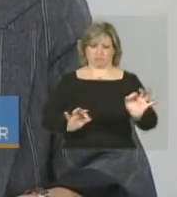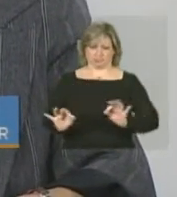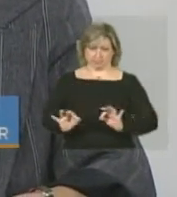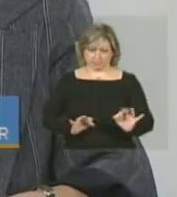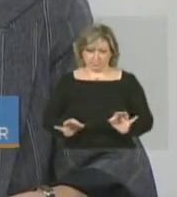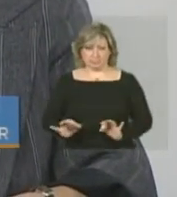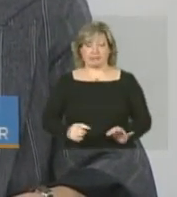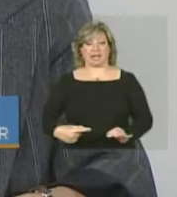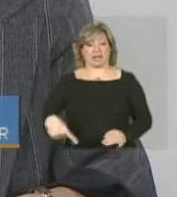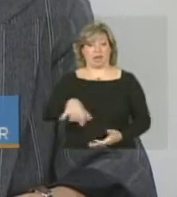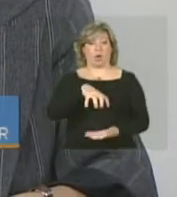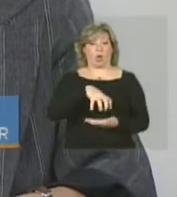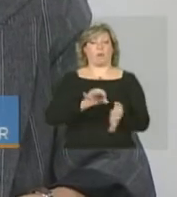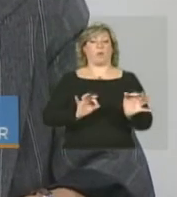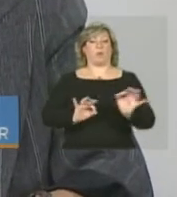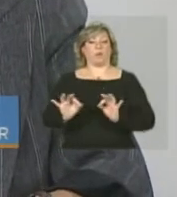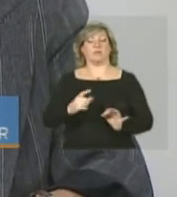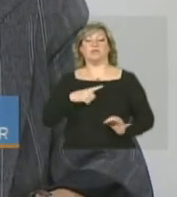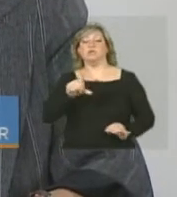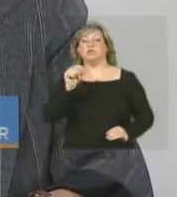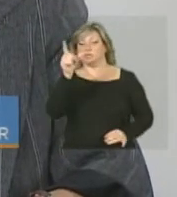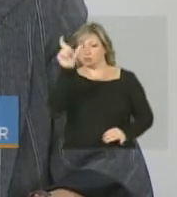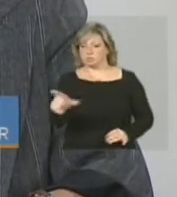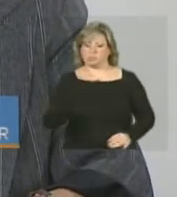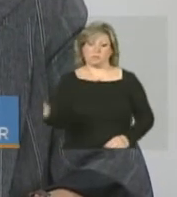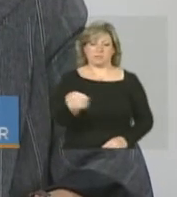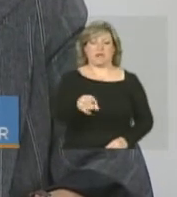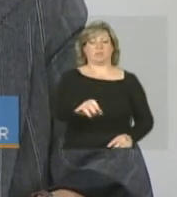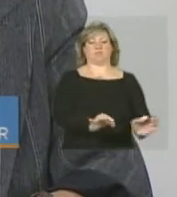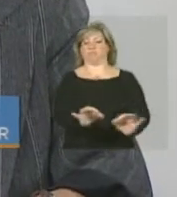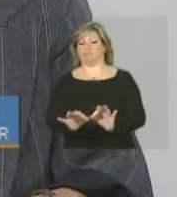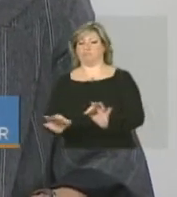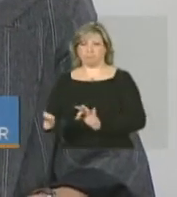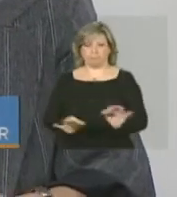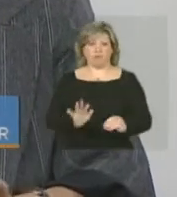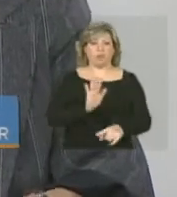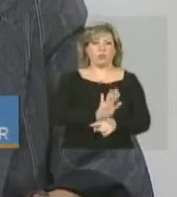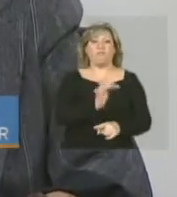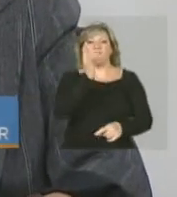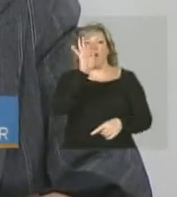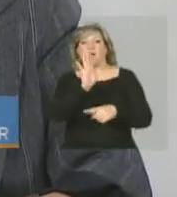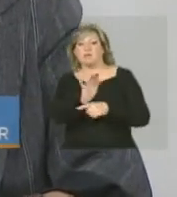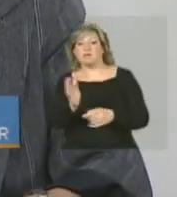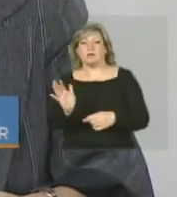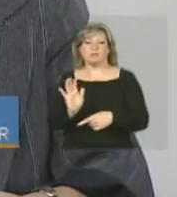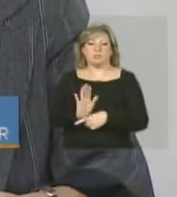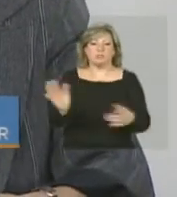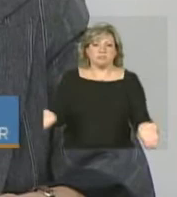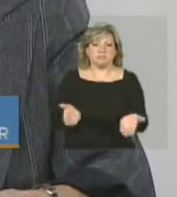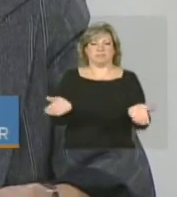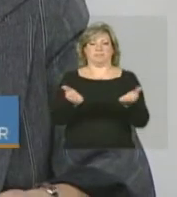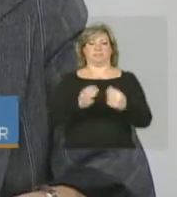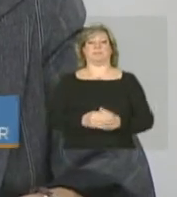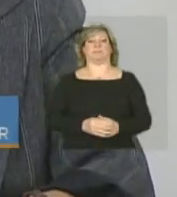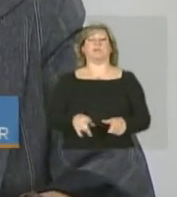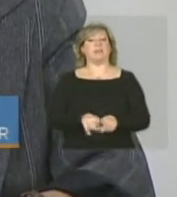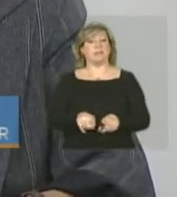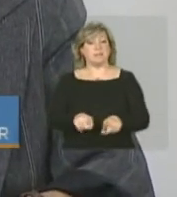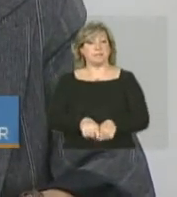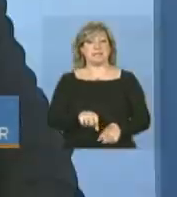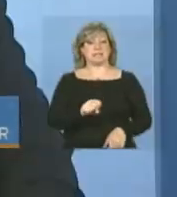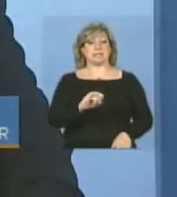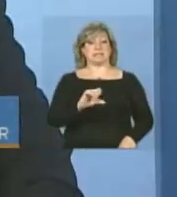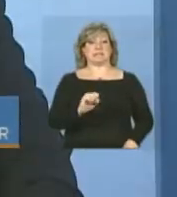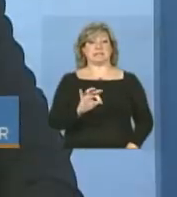comissão organizadora está indicando essa pessoa que vai atuar como facilitador ou facilitador e também o